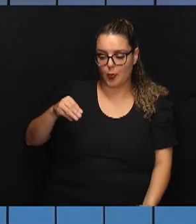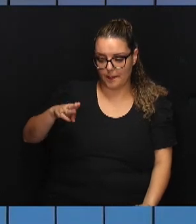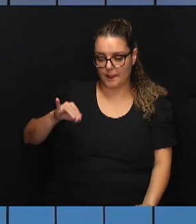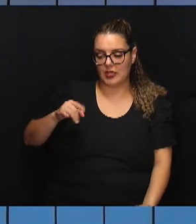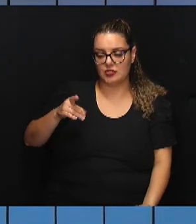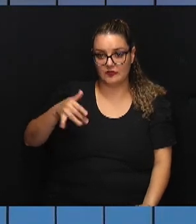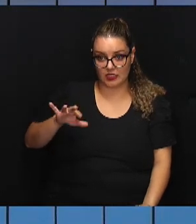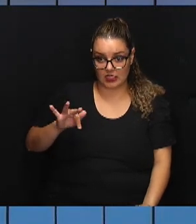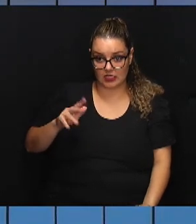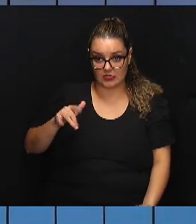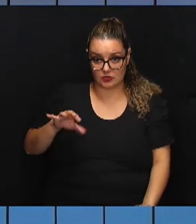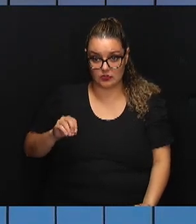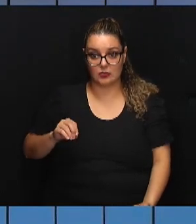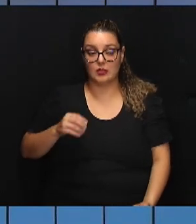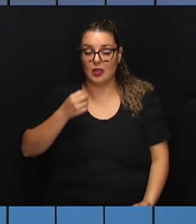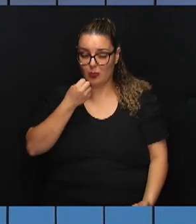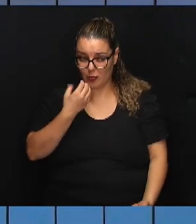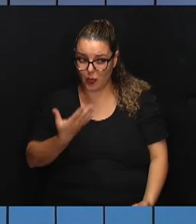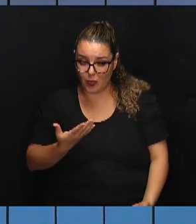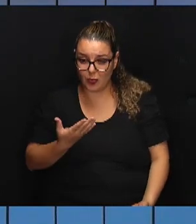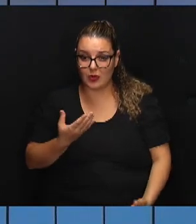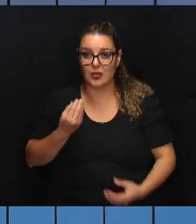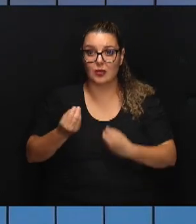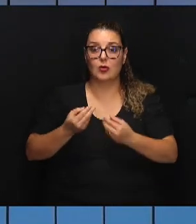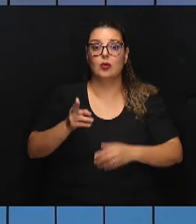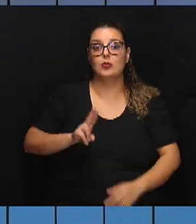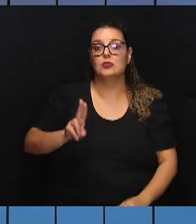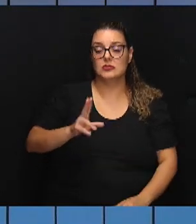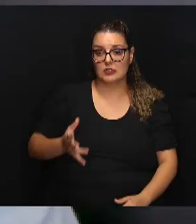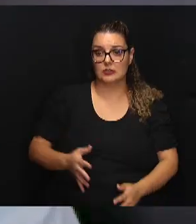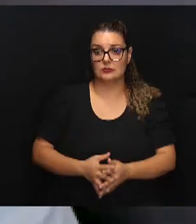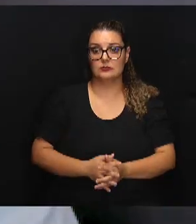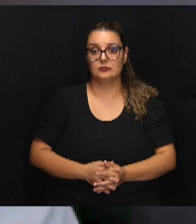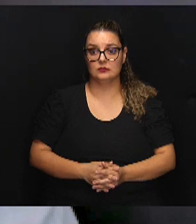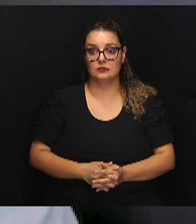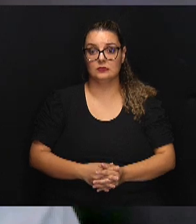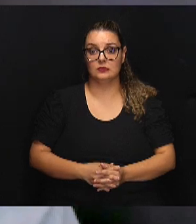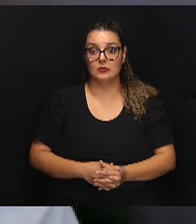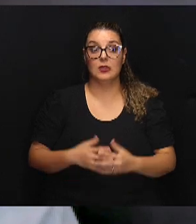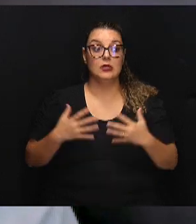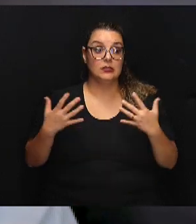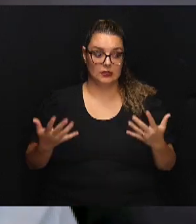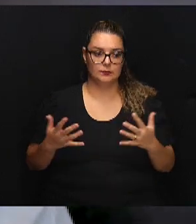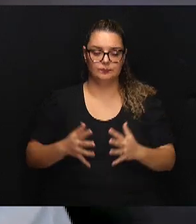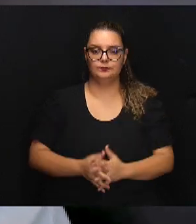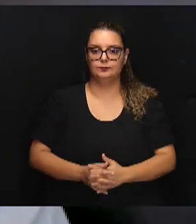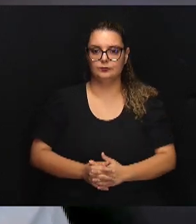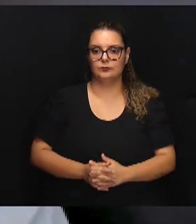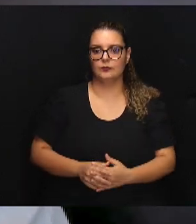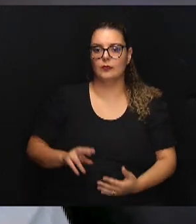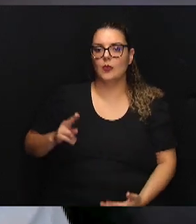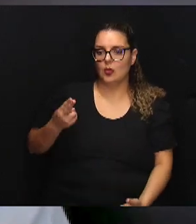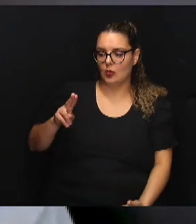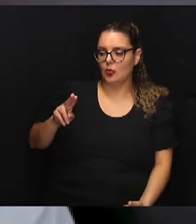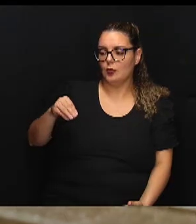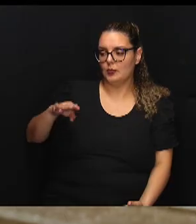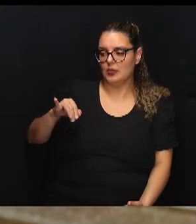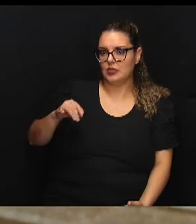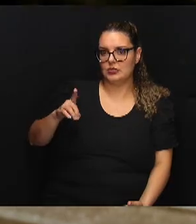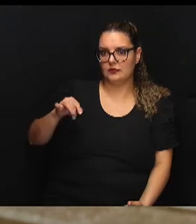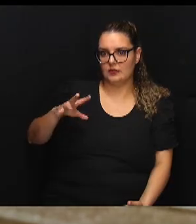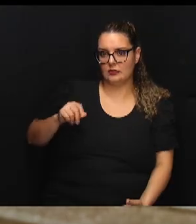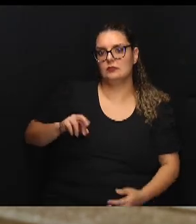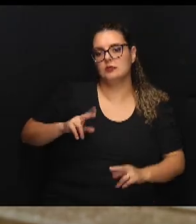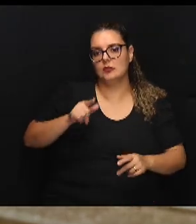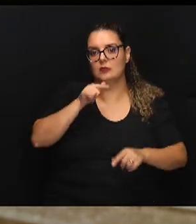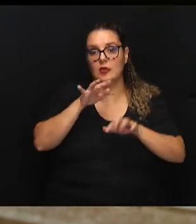opções e como que eles devem ser usados? Então, O umidificador ele faz o contrário, né? Ele joga a umidade para o